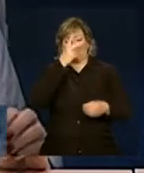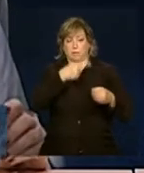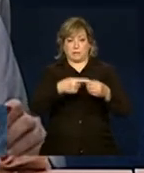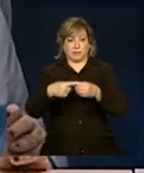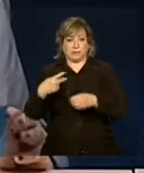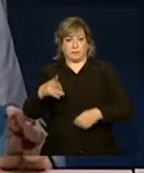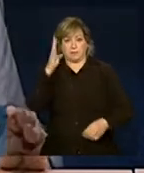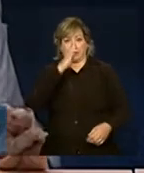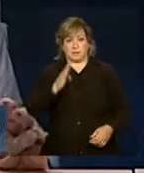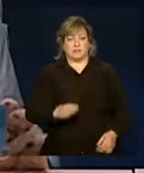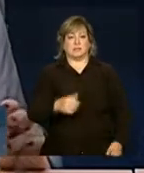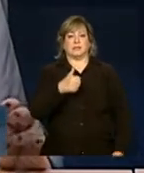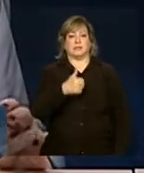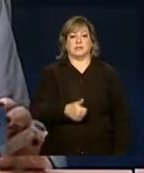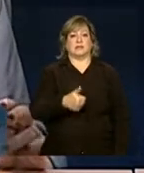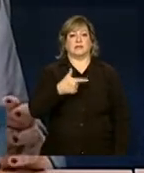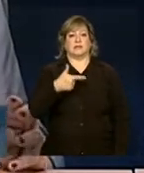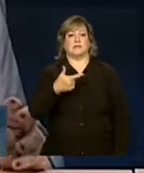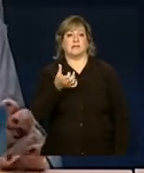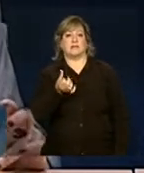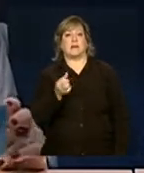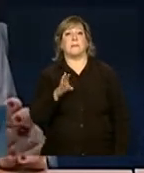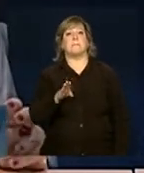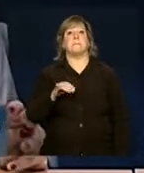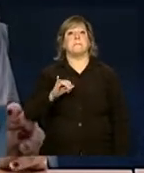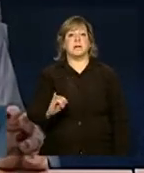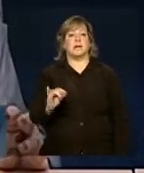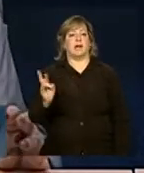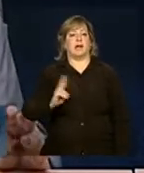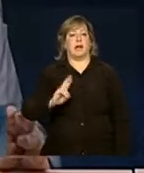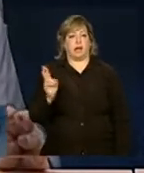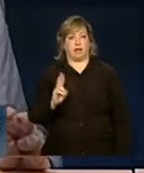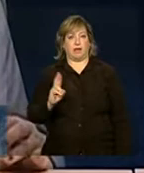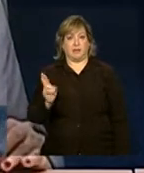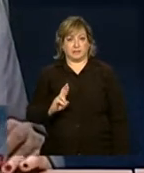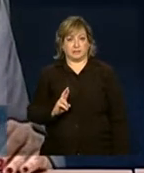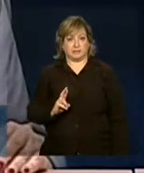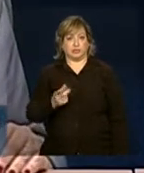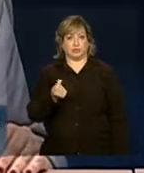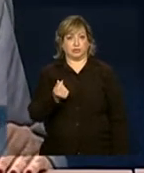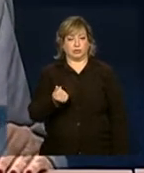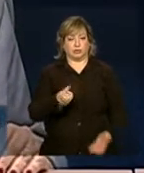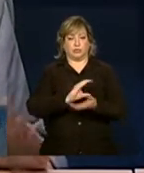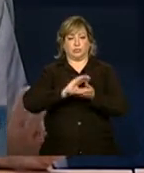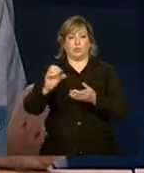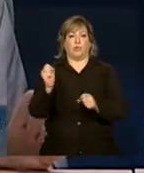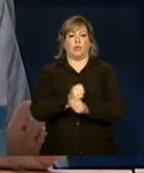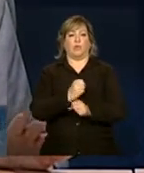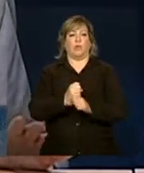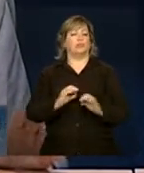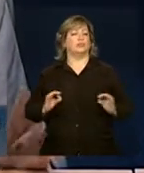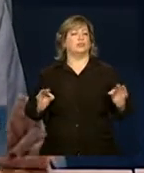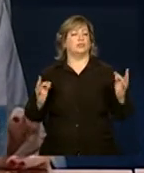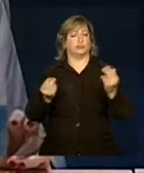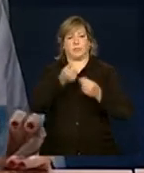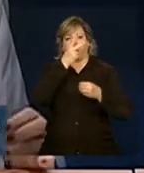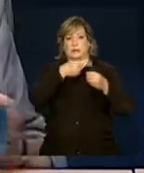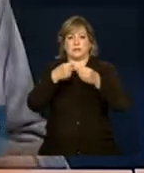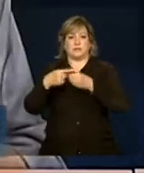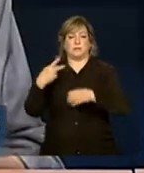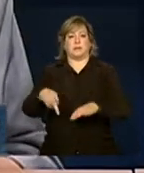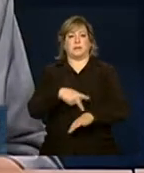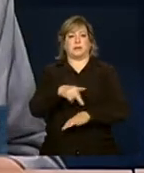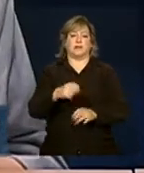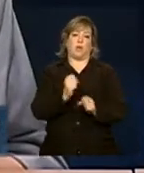municípios brasileiros 126 é de reais para obras em todos os municípios do